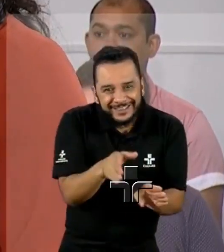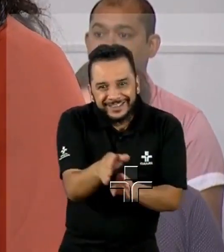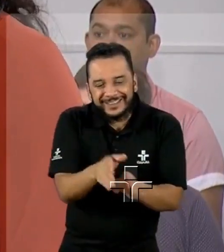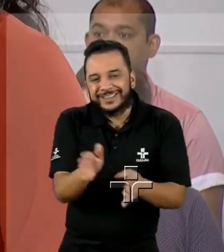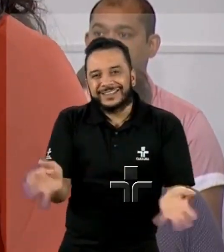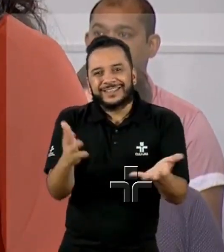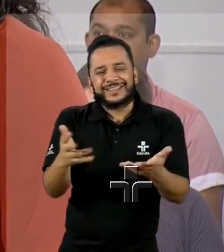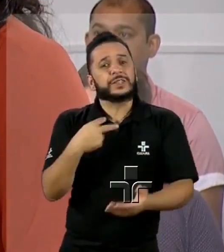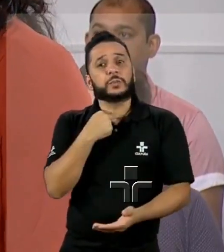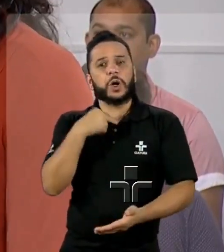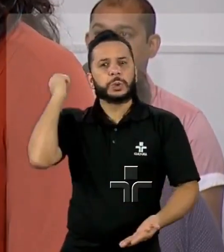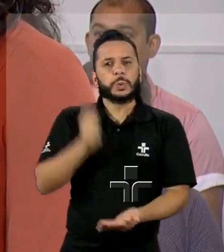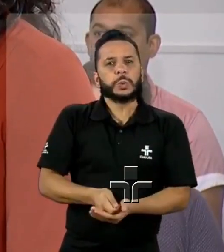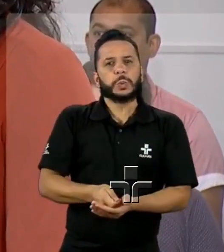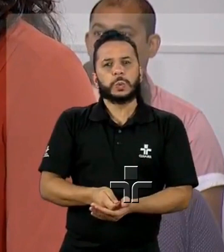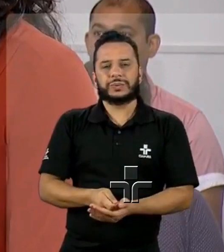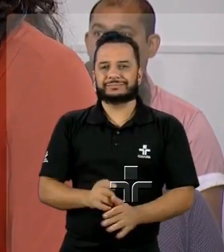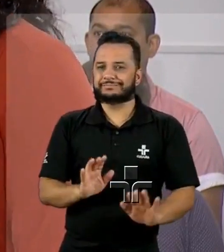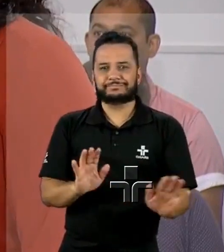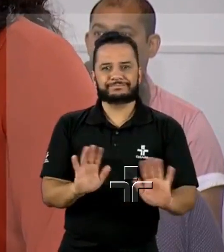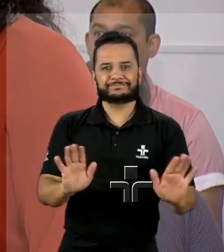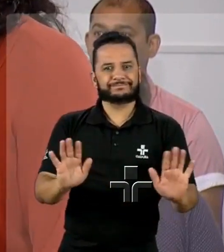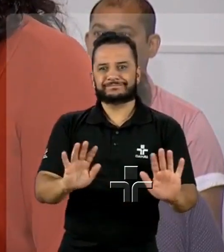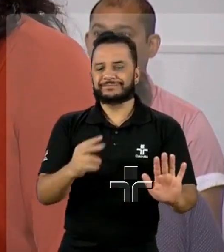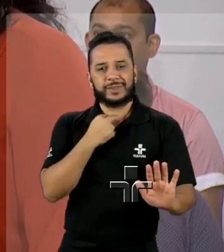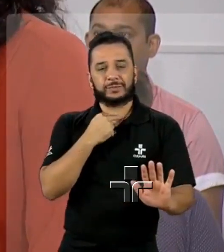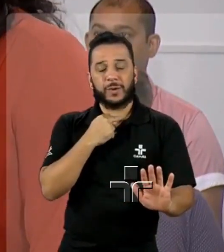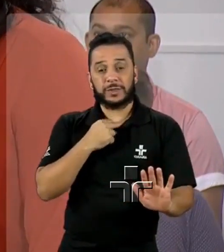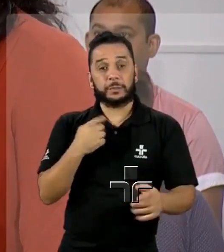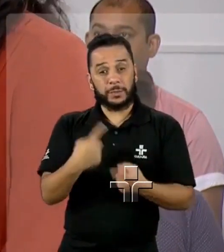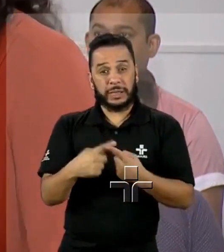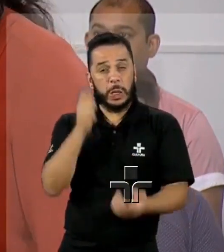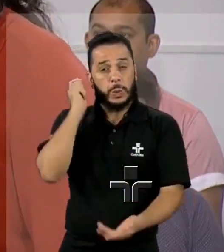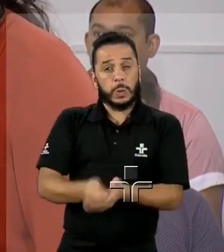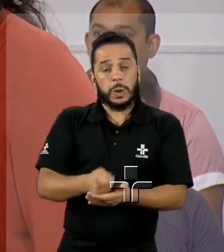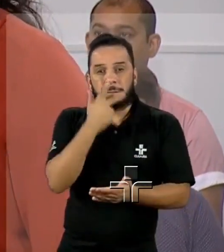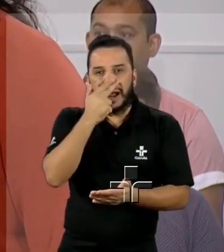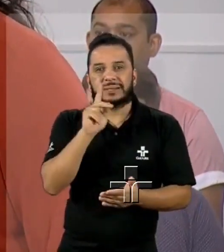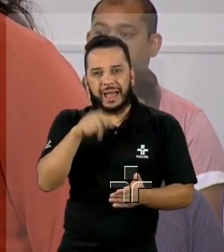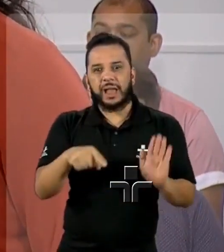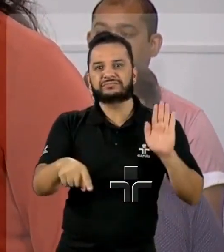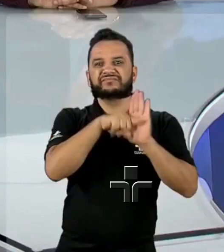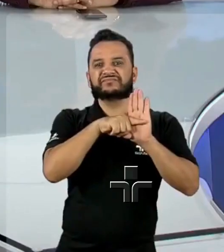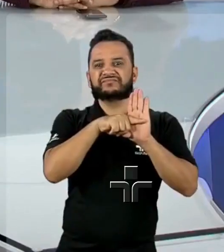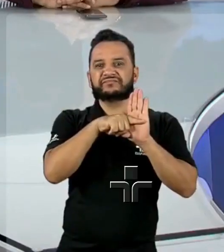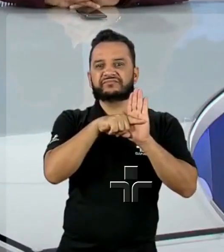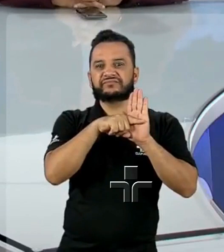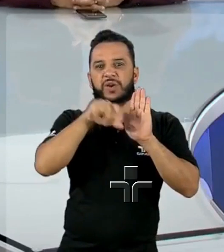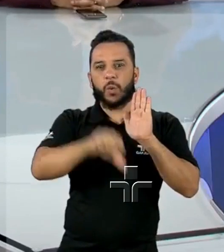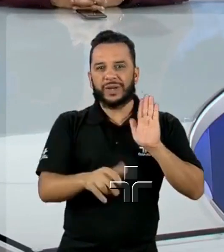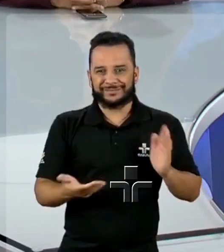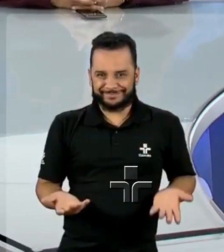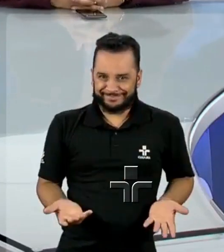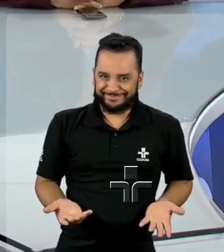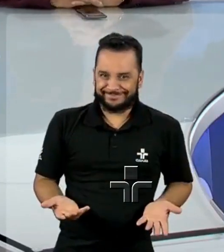sem cair nesse olhar negativo que os alunos têm da leitura obrigatória? Olha,